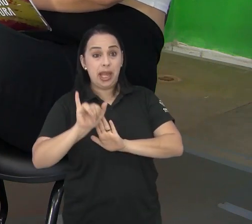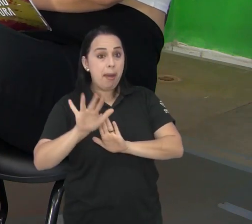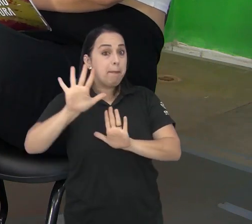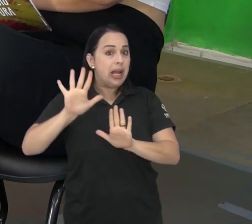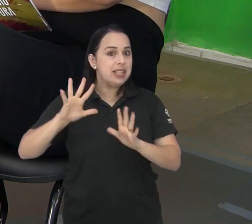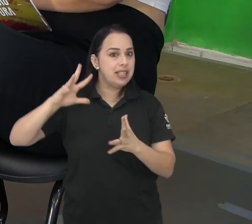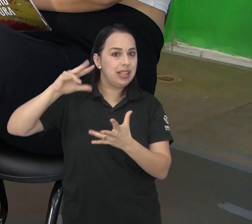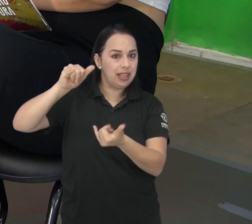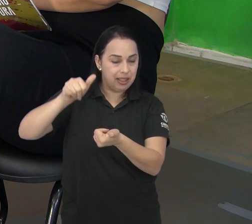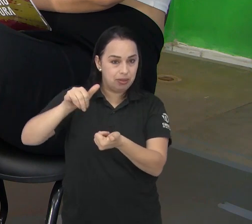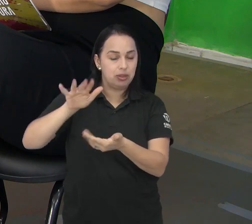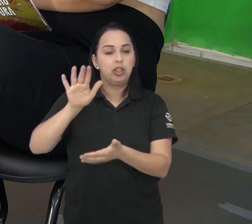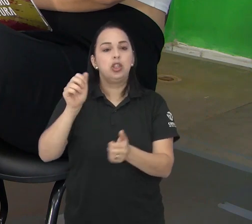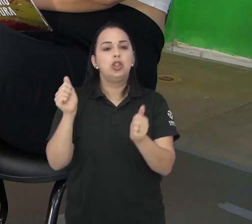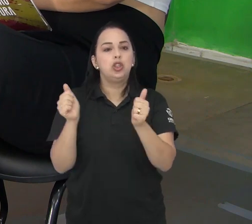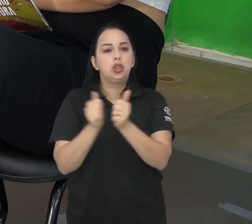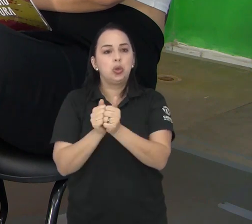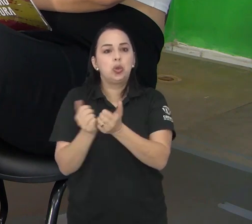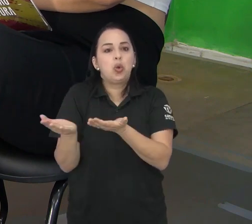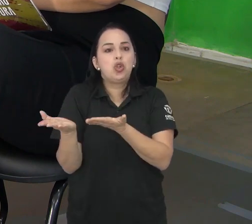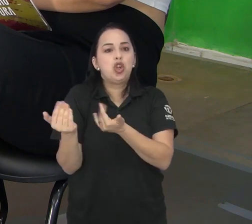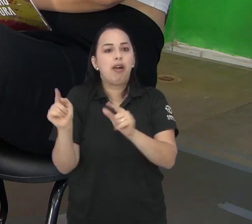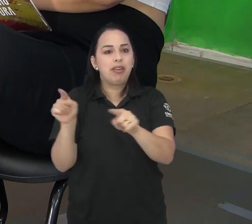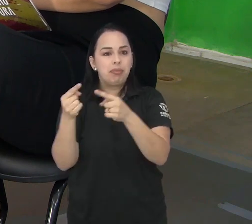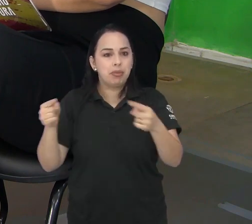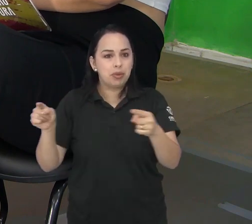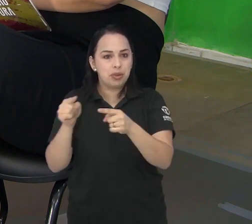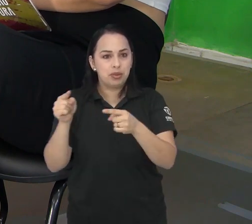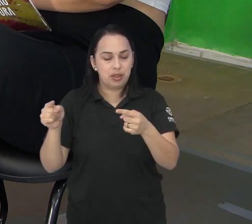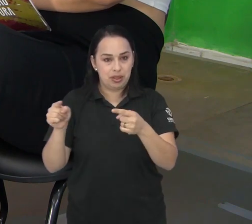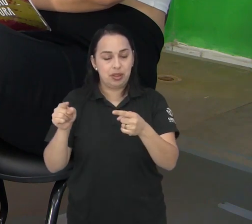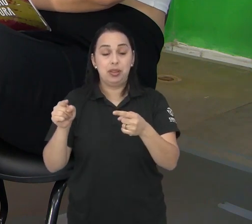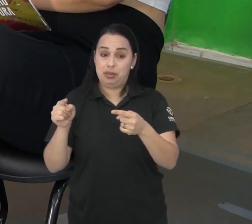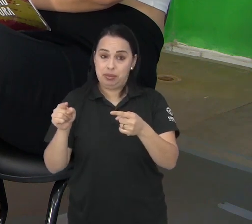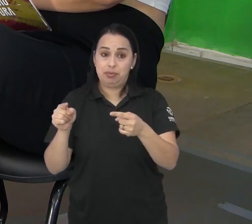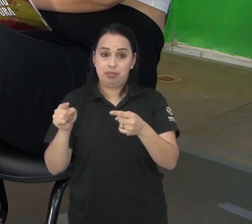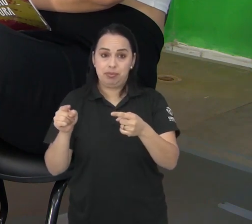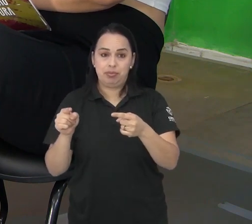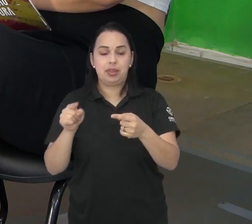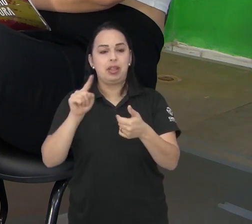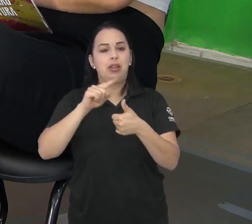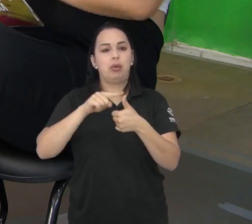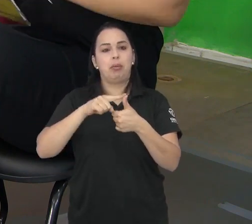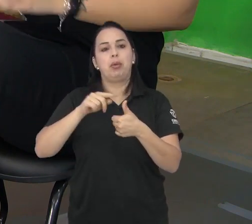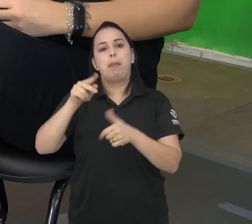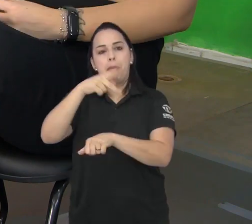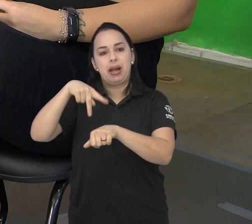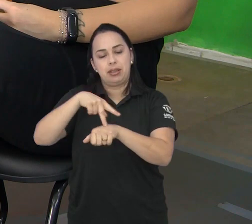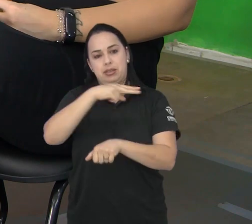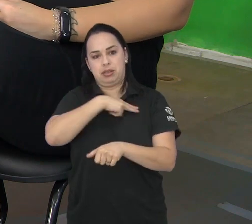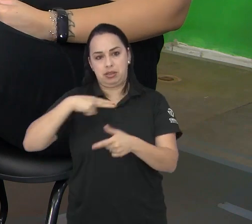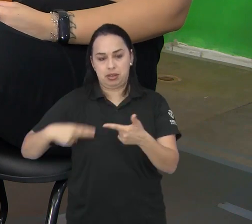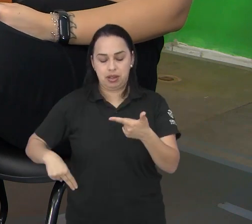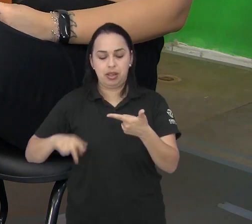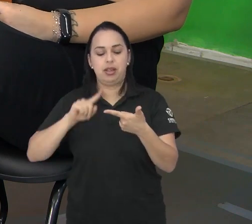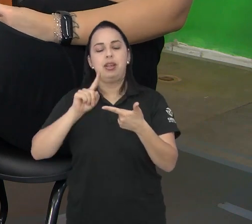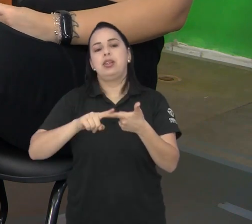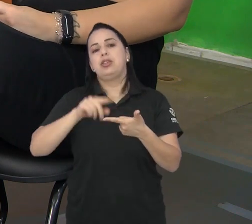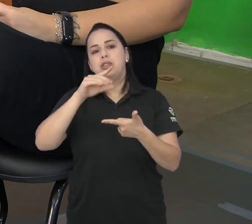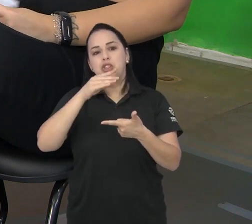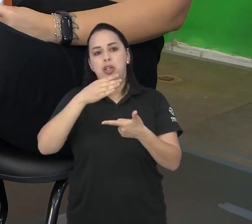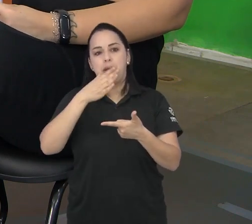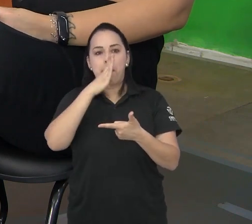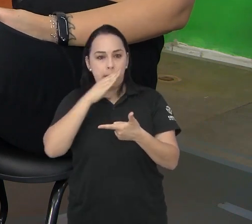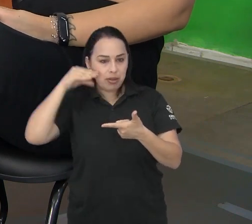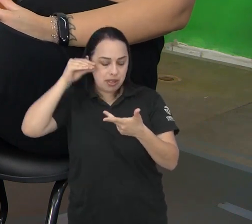em 2017, né, que era com jovens músicos do programa MOVE, da Noruega, do Malawi e